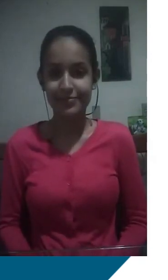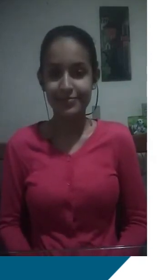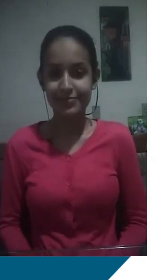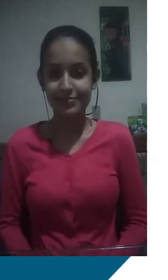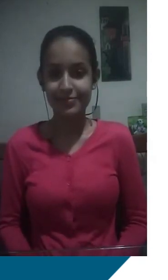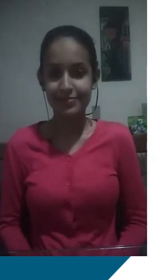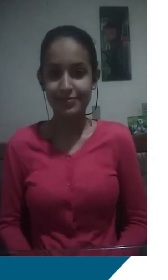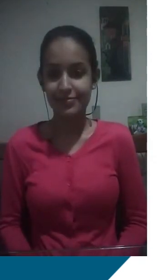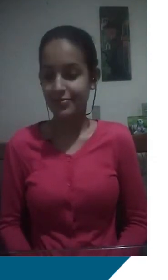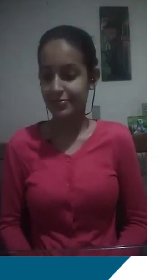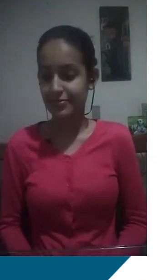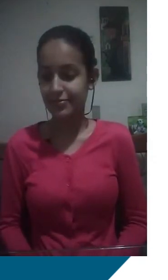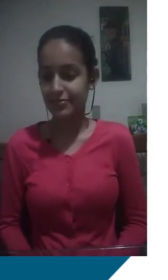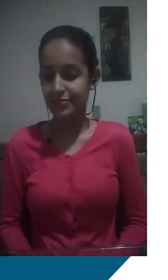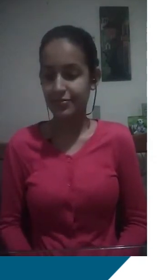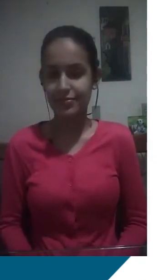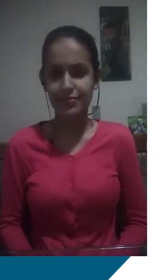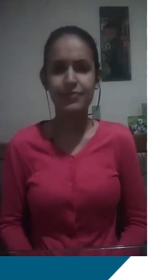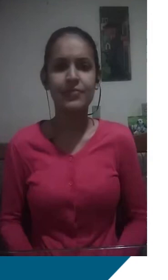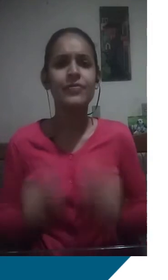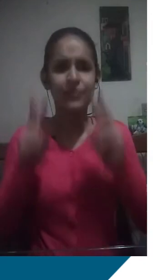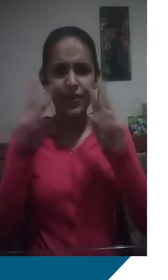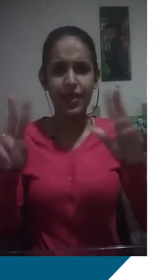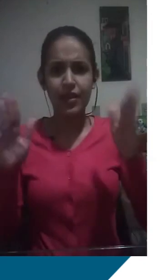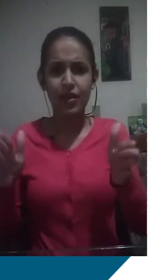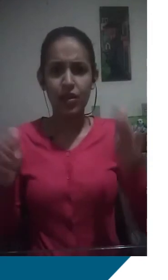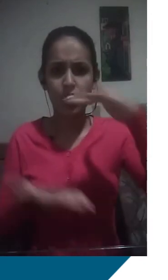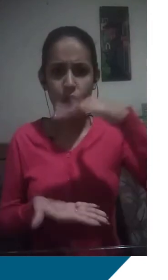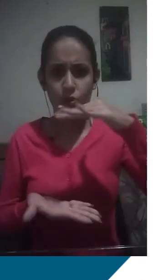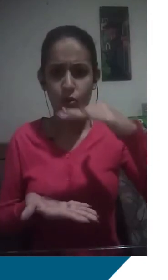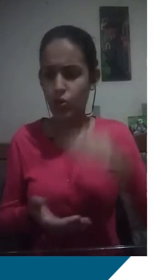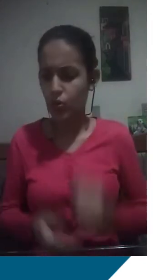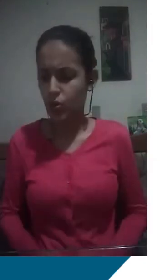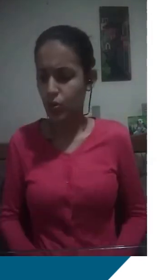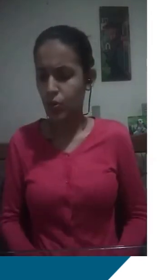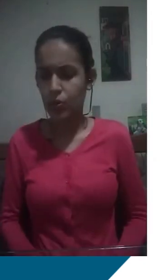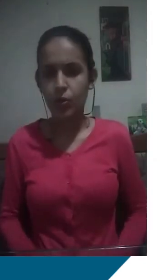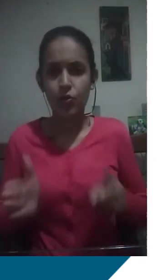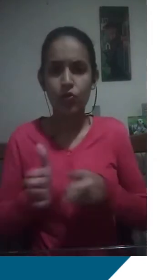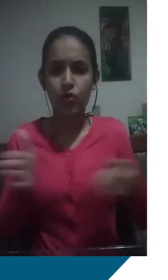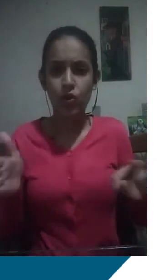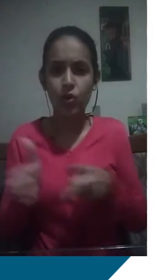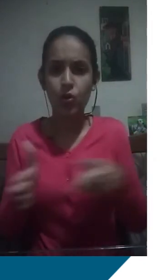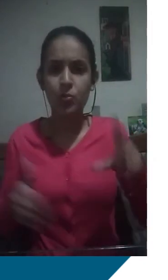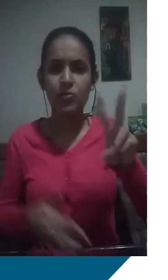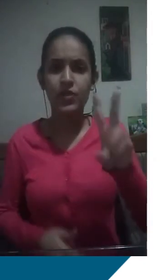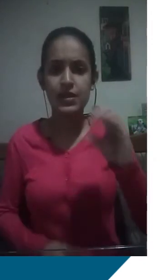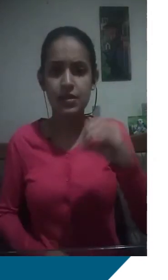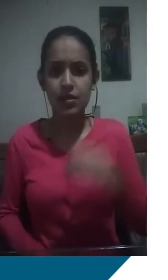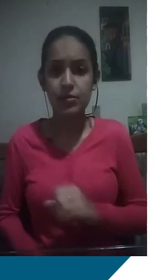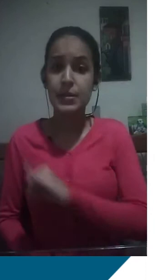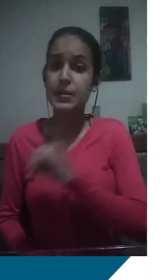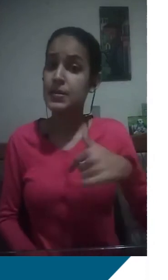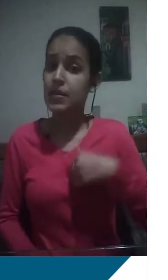volume. Então a gente tem um cubo aqui com volume inicial V0. Se eu aquecer esse cubo, ele vai ter